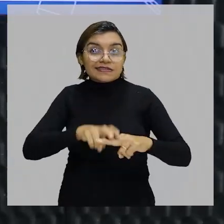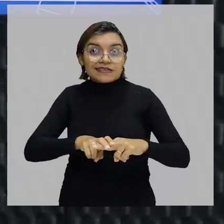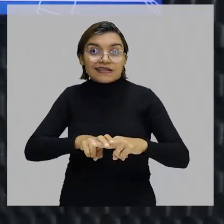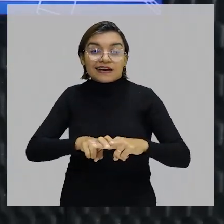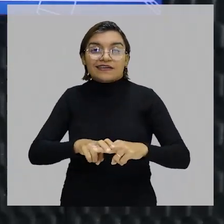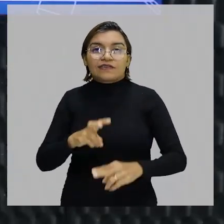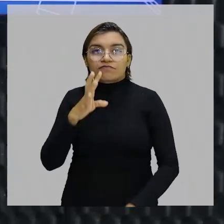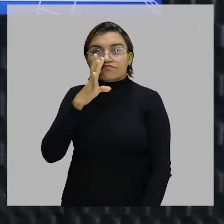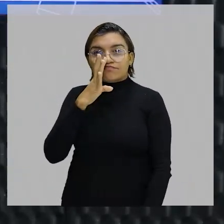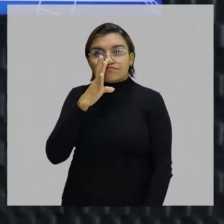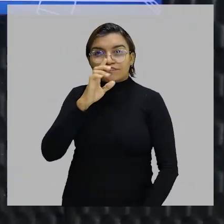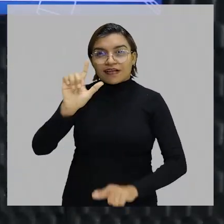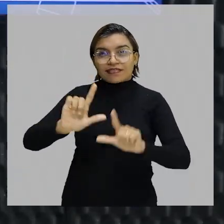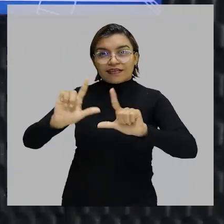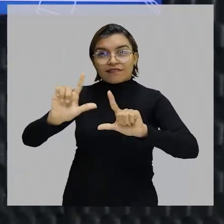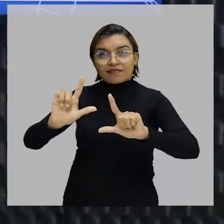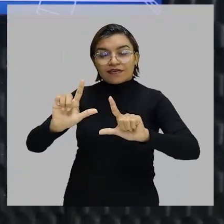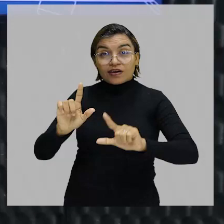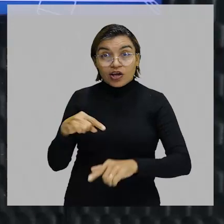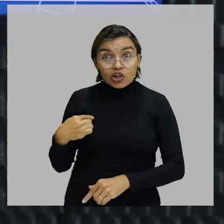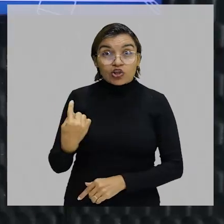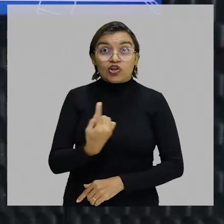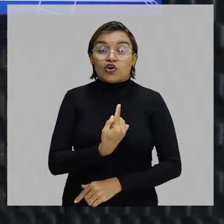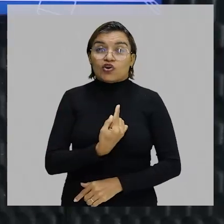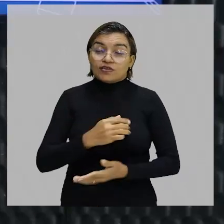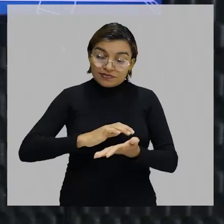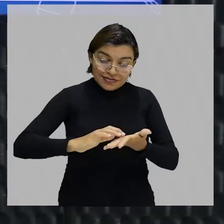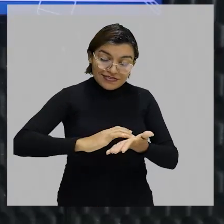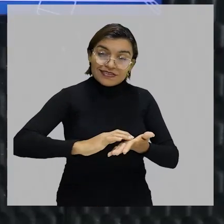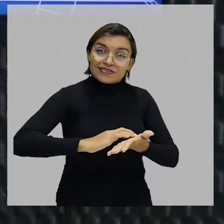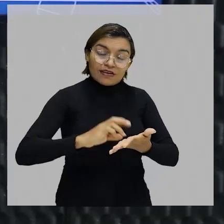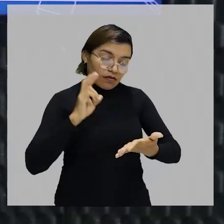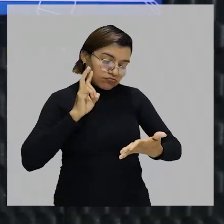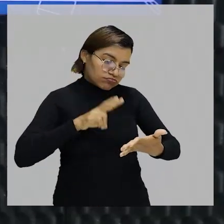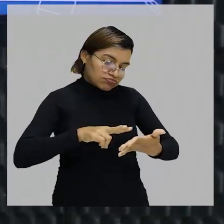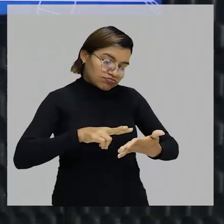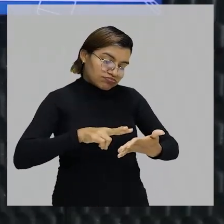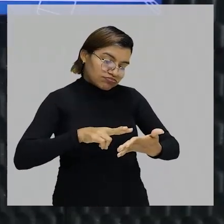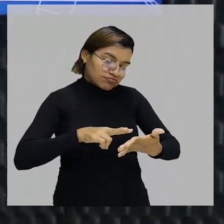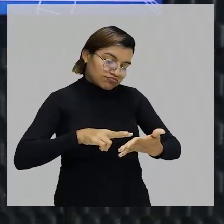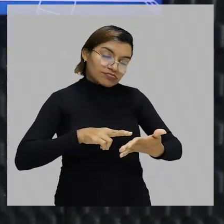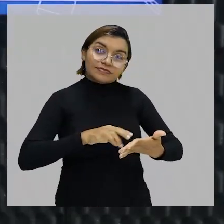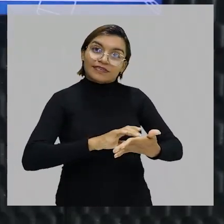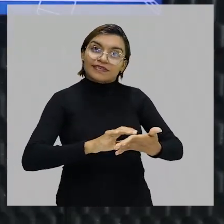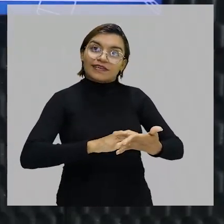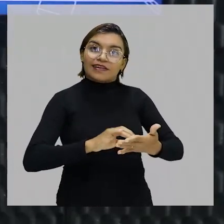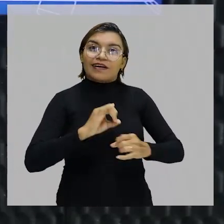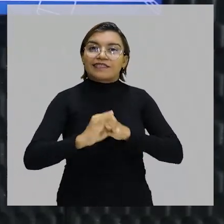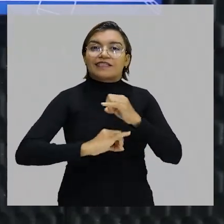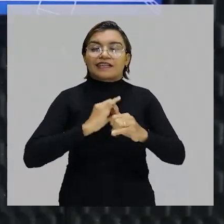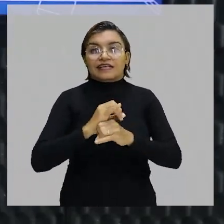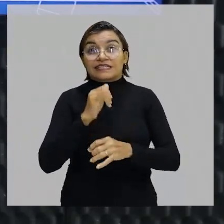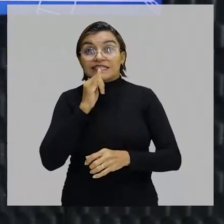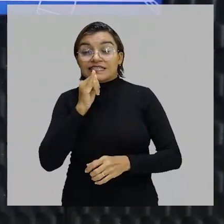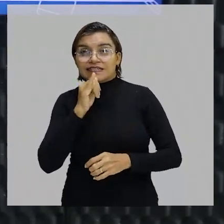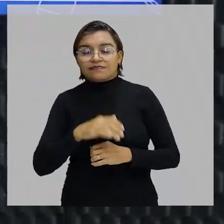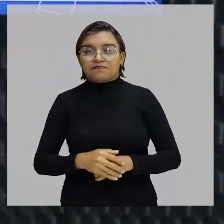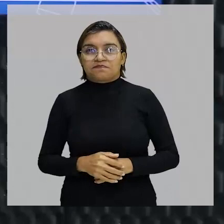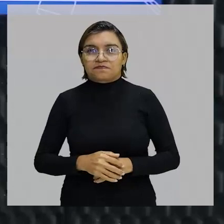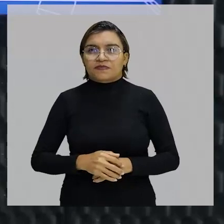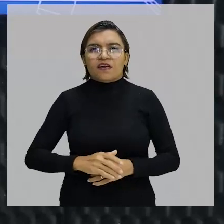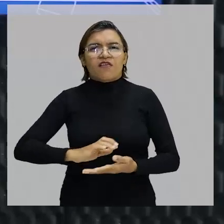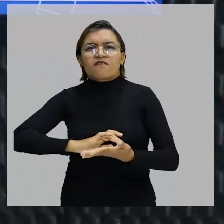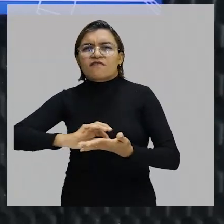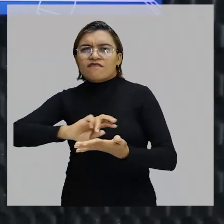fosse comparar com os dias de hoje, somos nós no celular, na internet. Pois é. Agora imagine colocar vários celulares numa